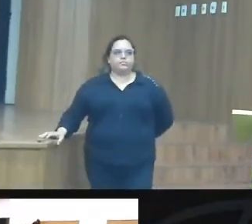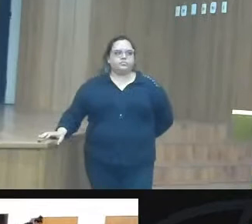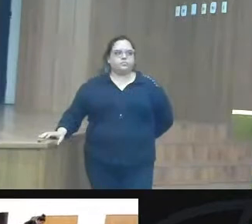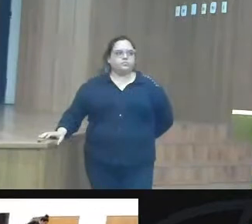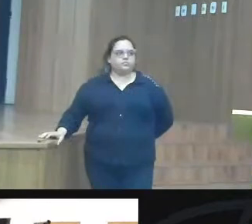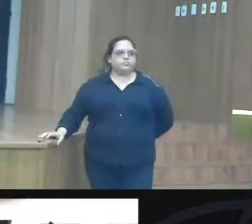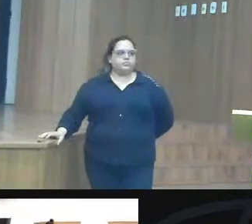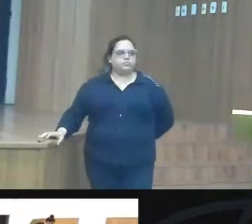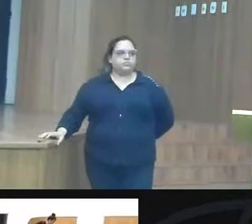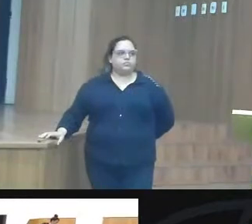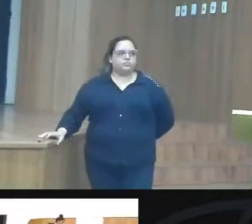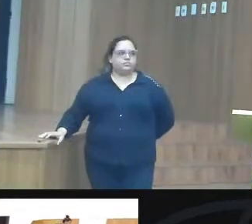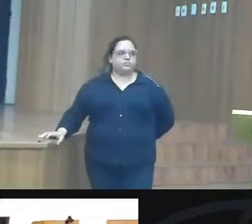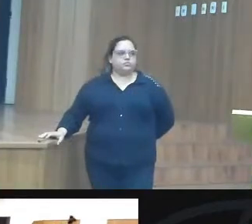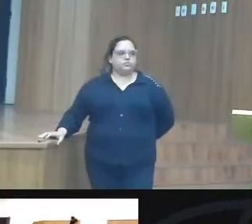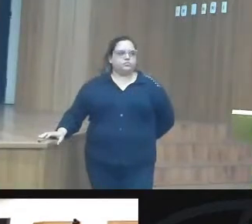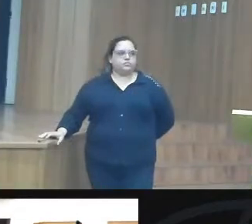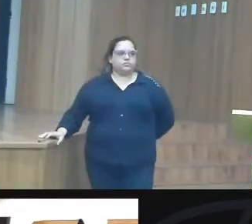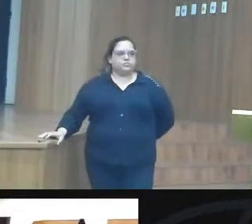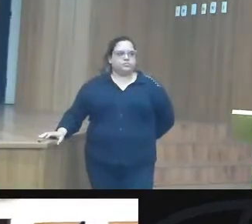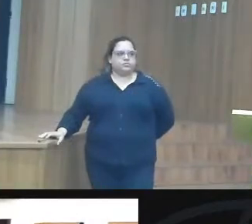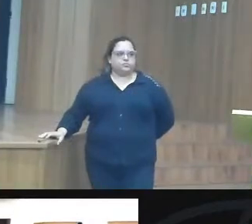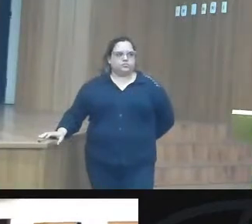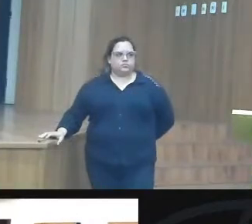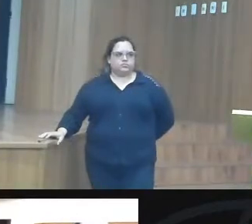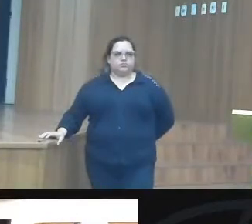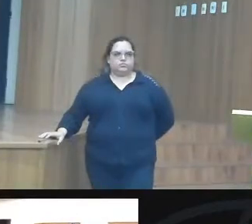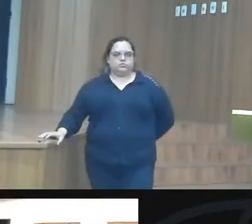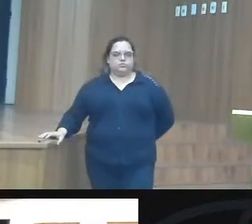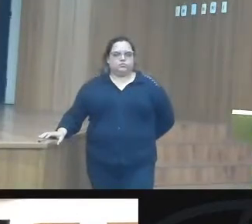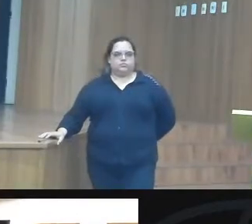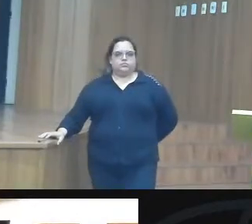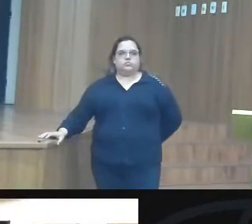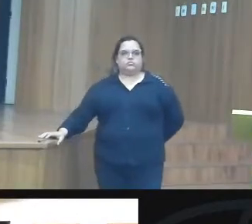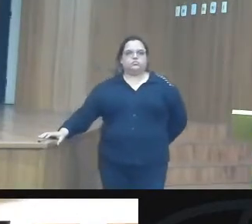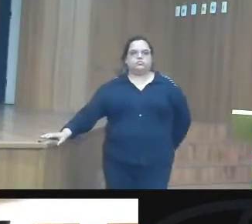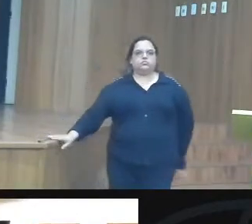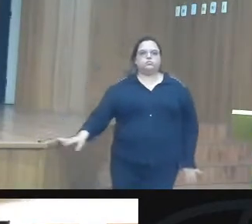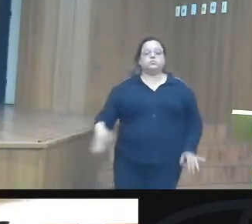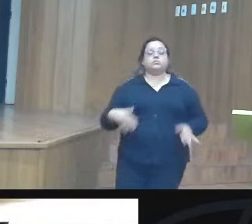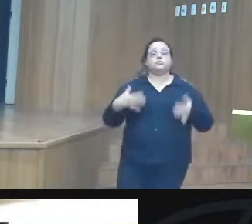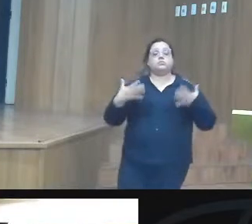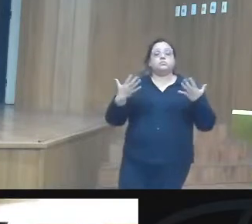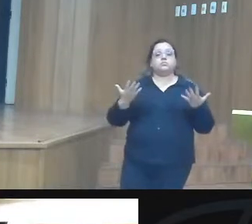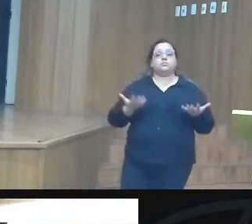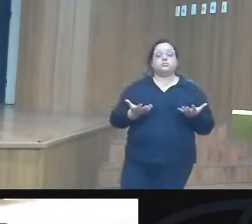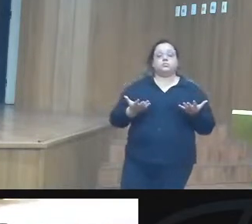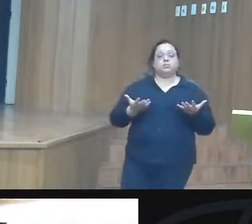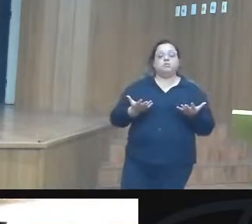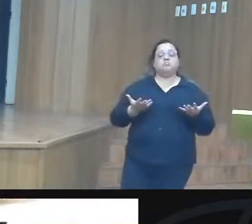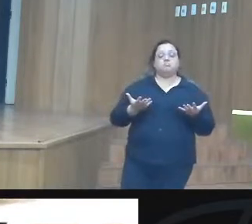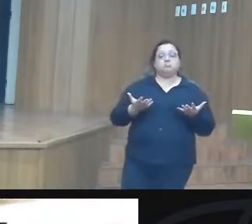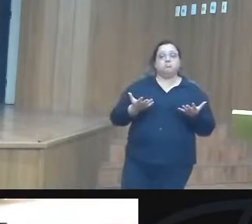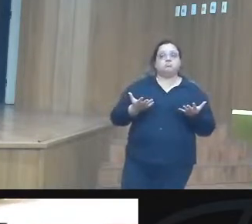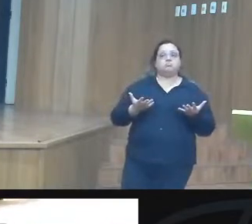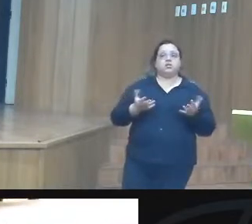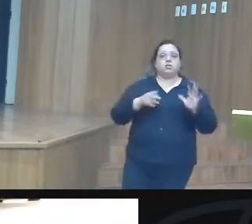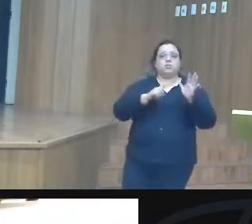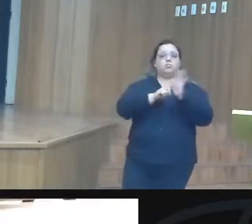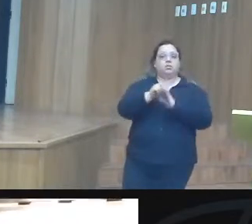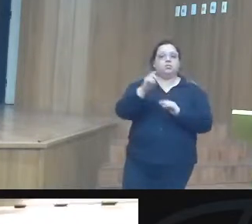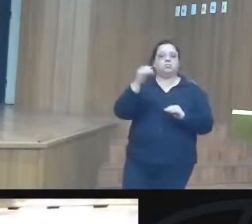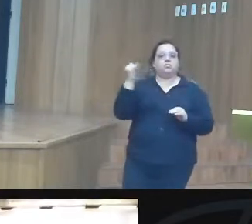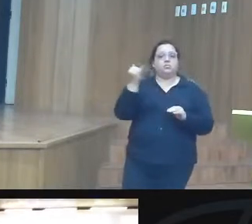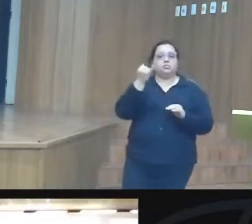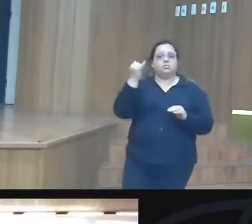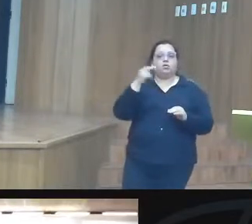dar mais uma olhadinha? Ah, sim, obrigado. Então, essa é uma pergunta muito importante, porque quando a gente